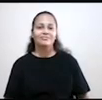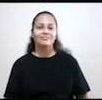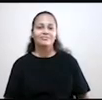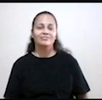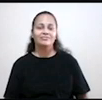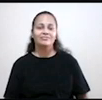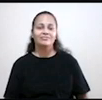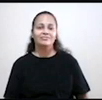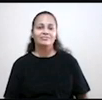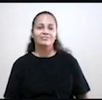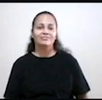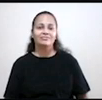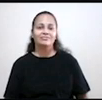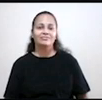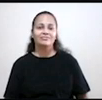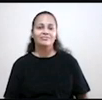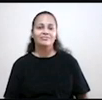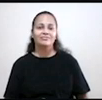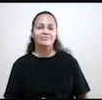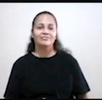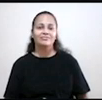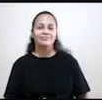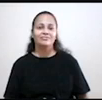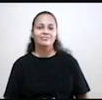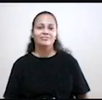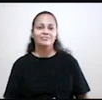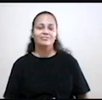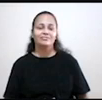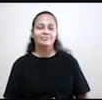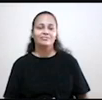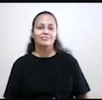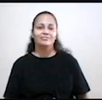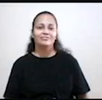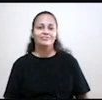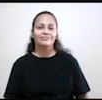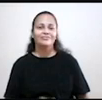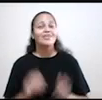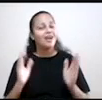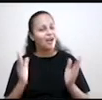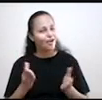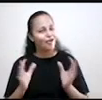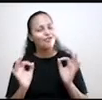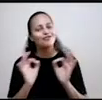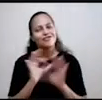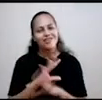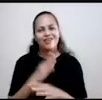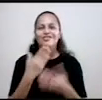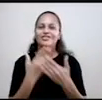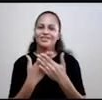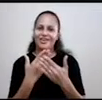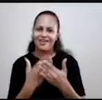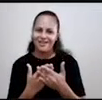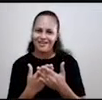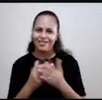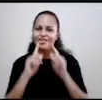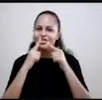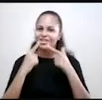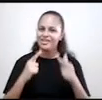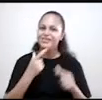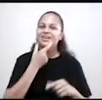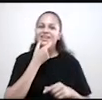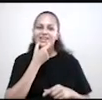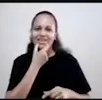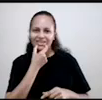Well, my dear friends, that's the end of one more English class. Aqui chegamos ao final de mais uma aula de língua